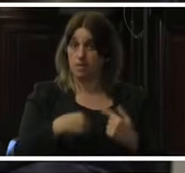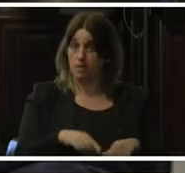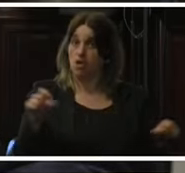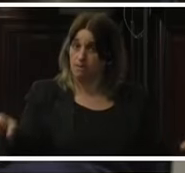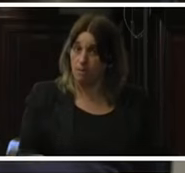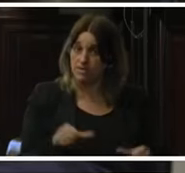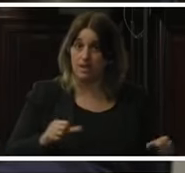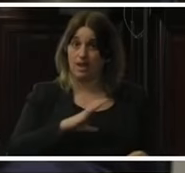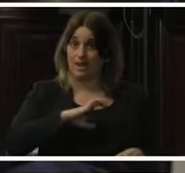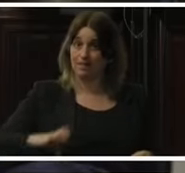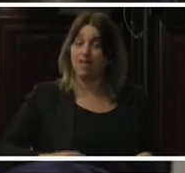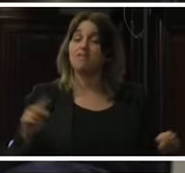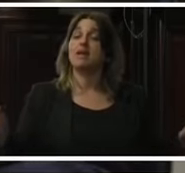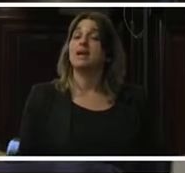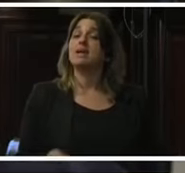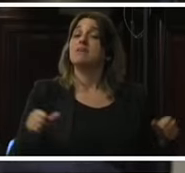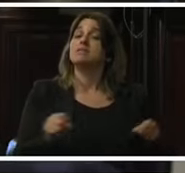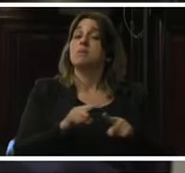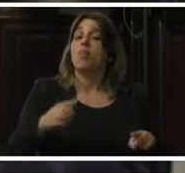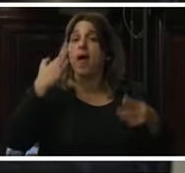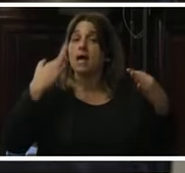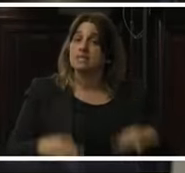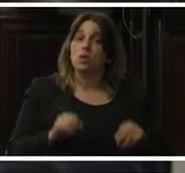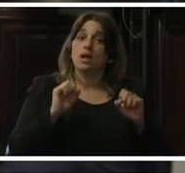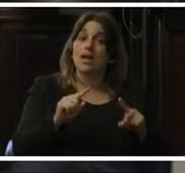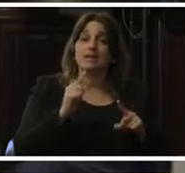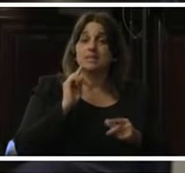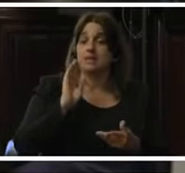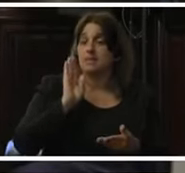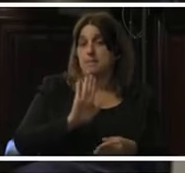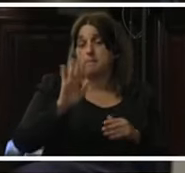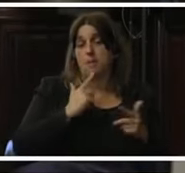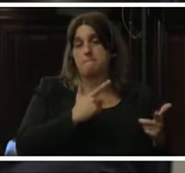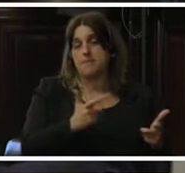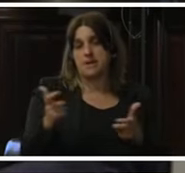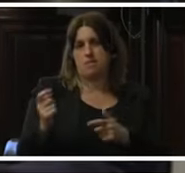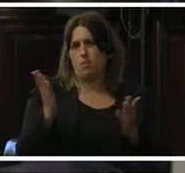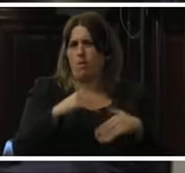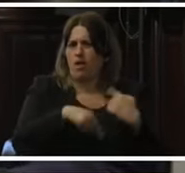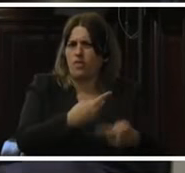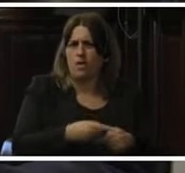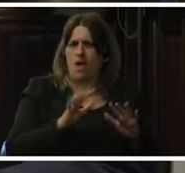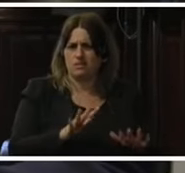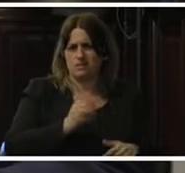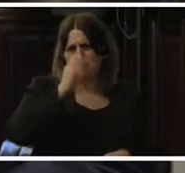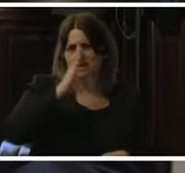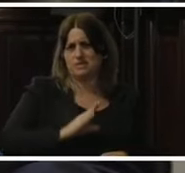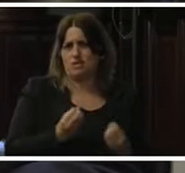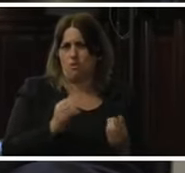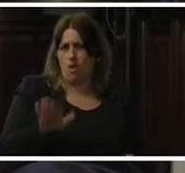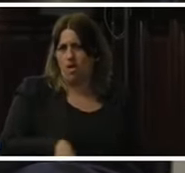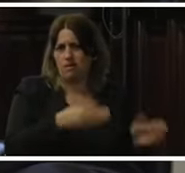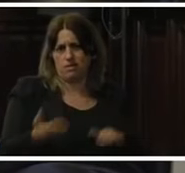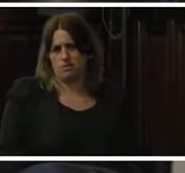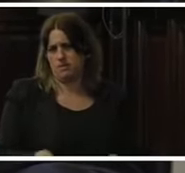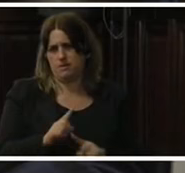que esse tipo de crime não continue acontecendo no brasil conta acontecendo ultimamente